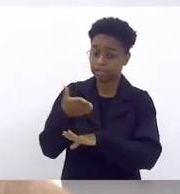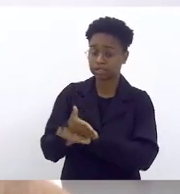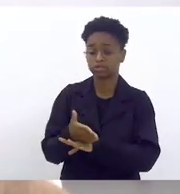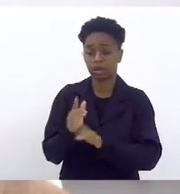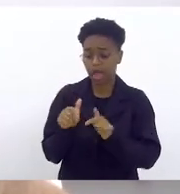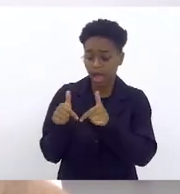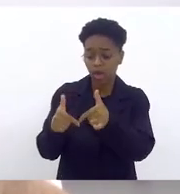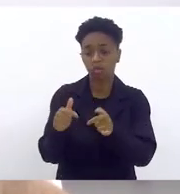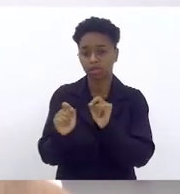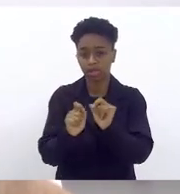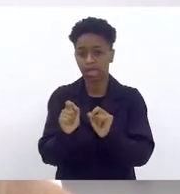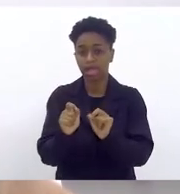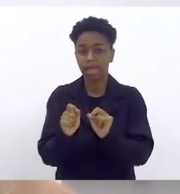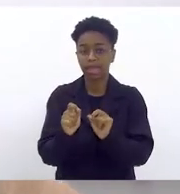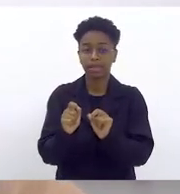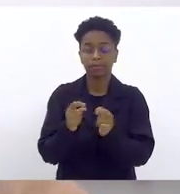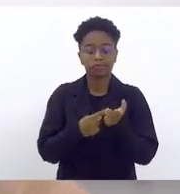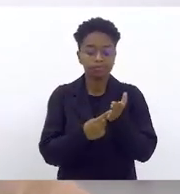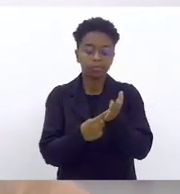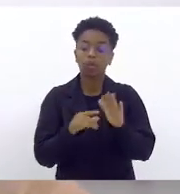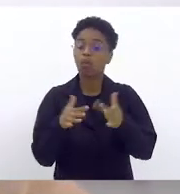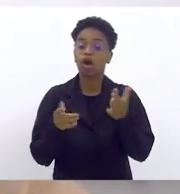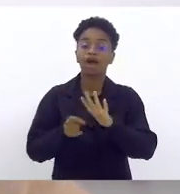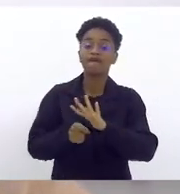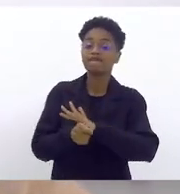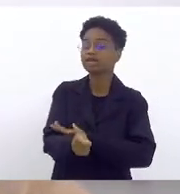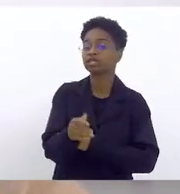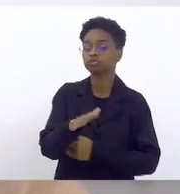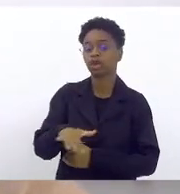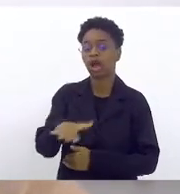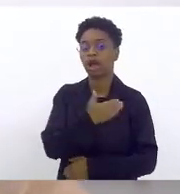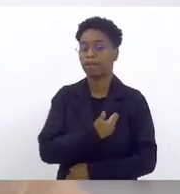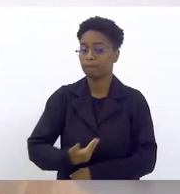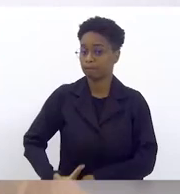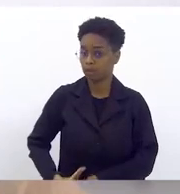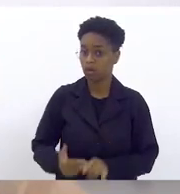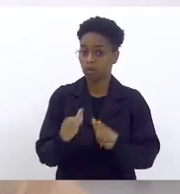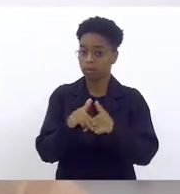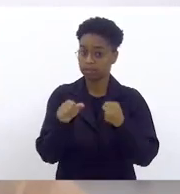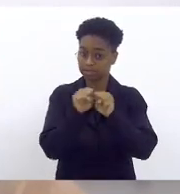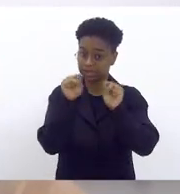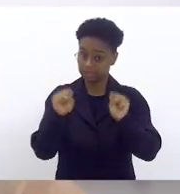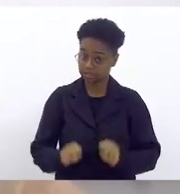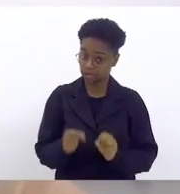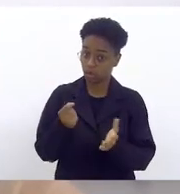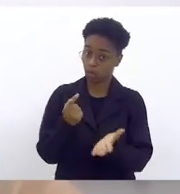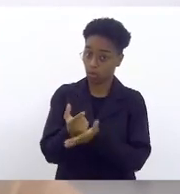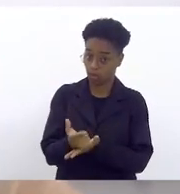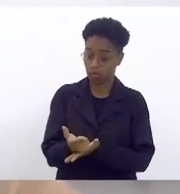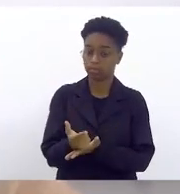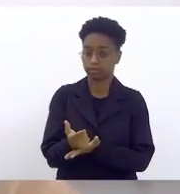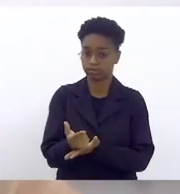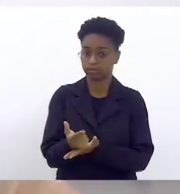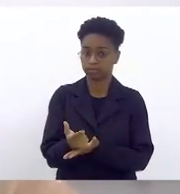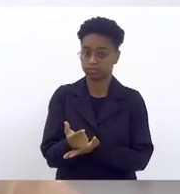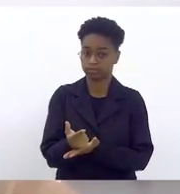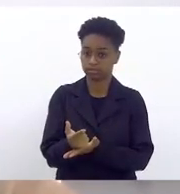que é combinar os investimentos do setor público através do seu sistema de compras